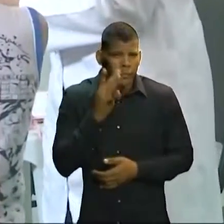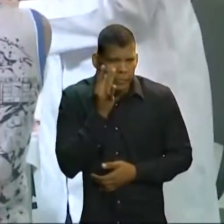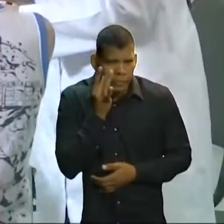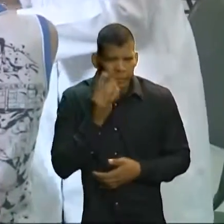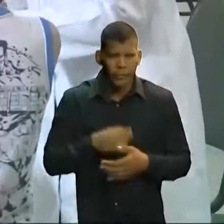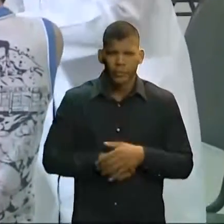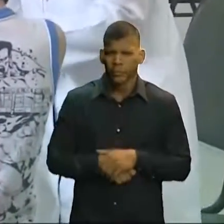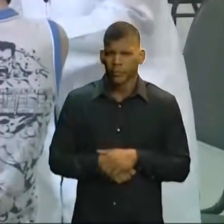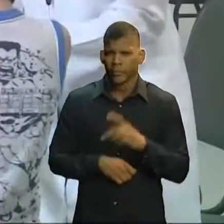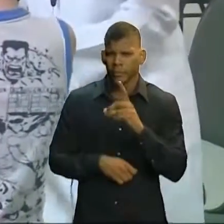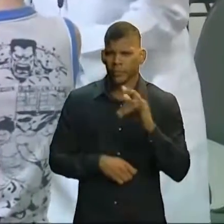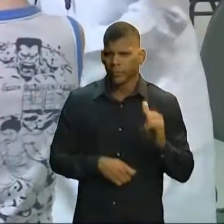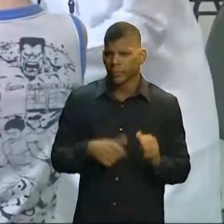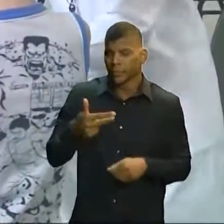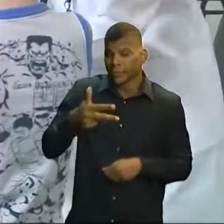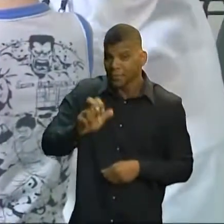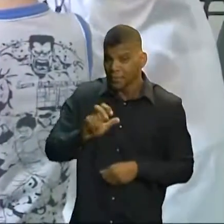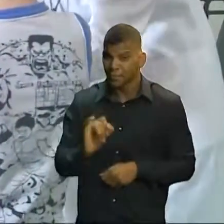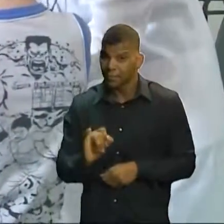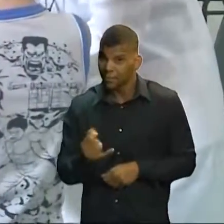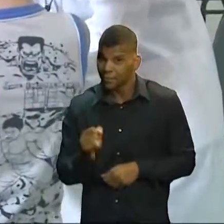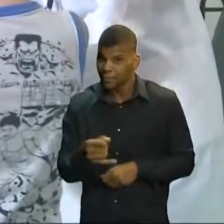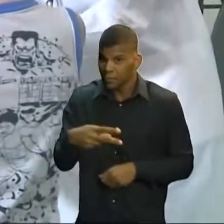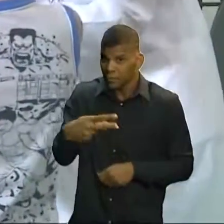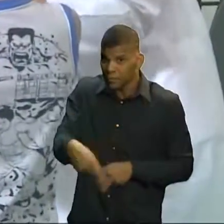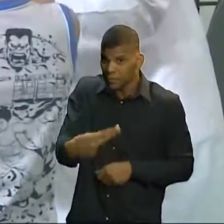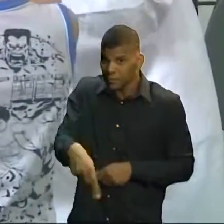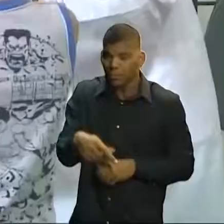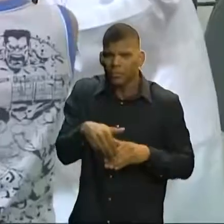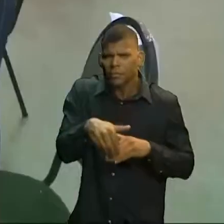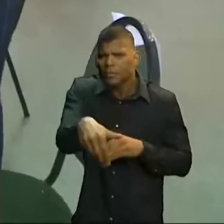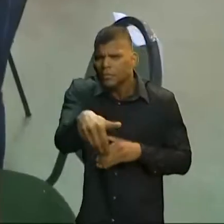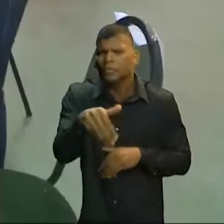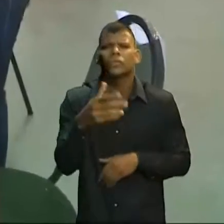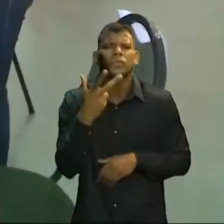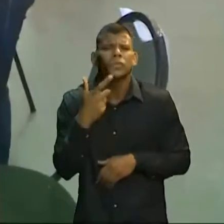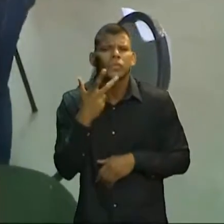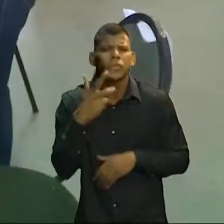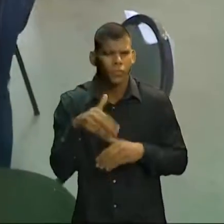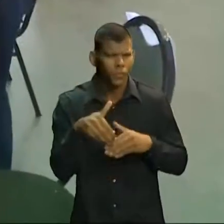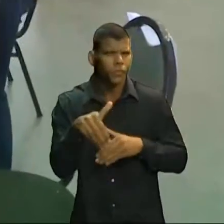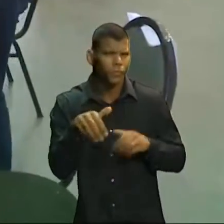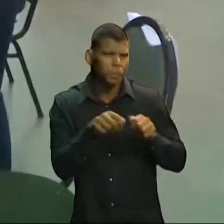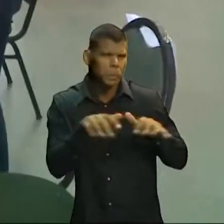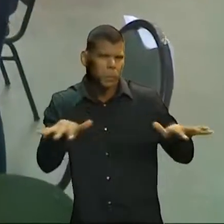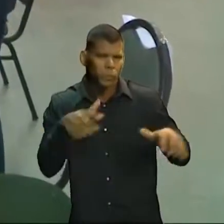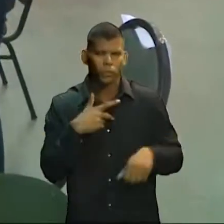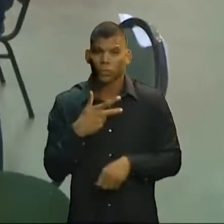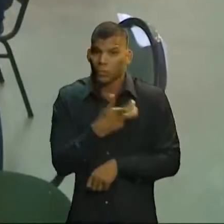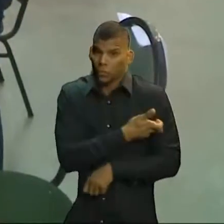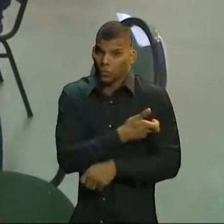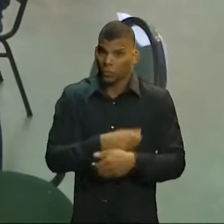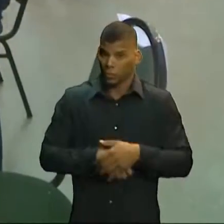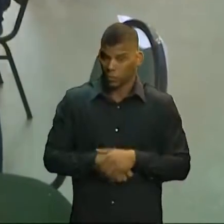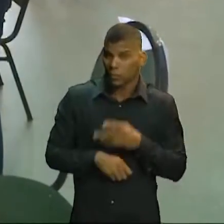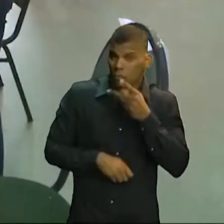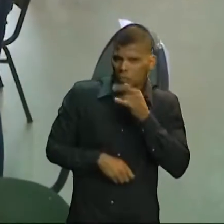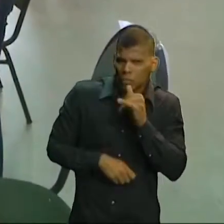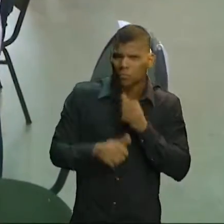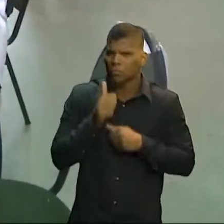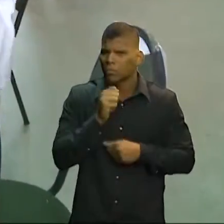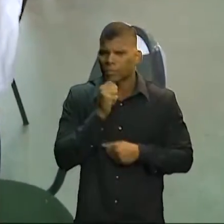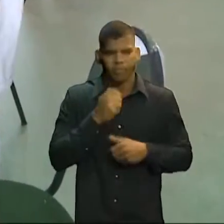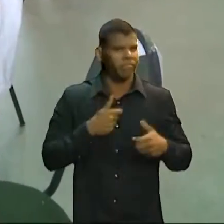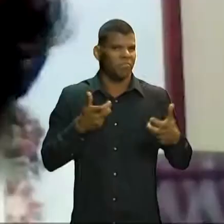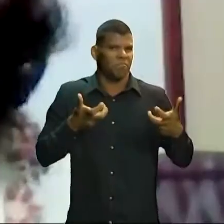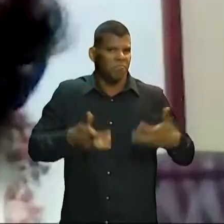janeiro, o Ceará iniciou a campanha de vacinação desta faixa etária. Só que muitos pais irresponsáveis ainda resistem em levar os